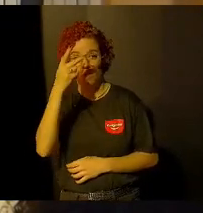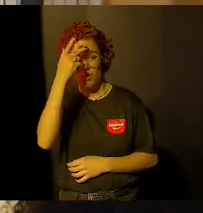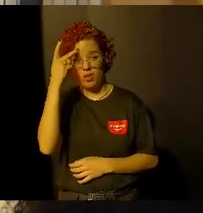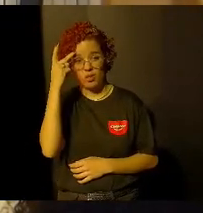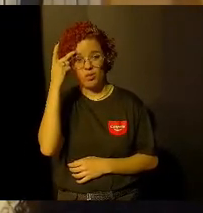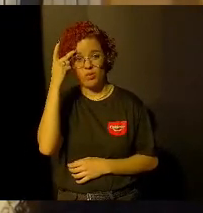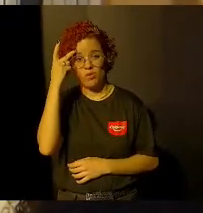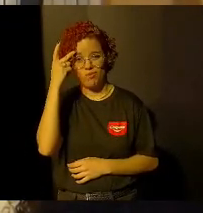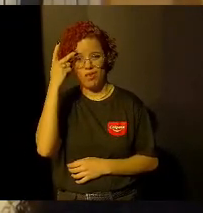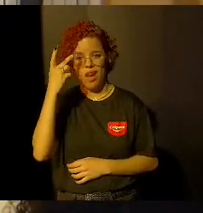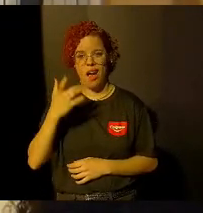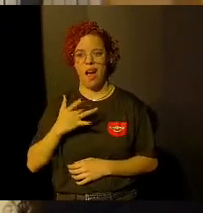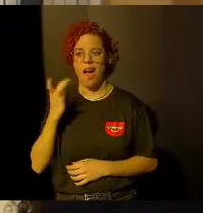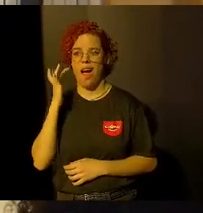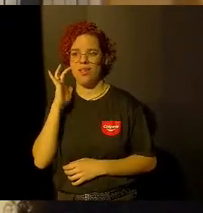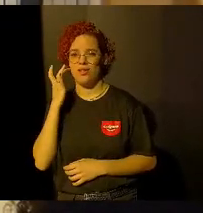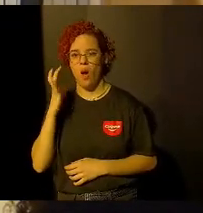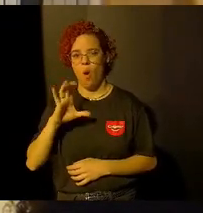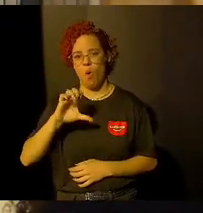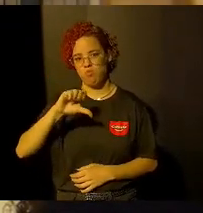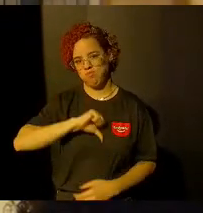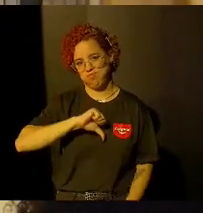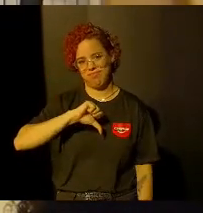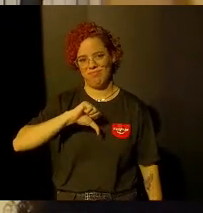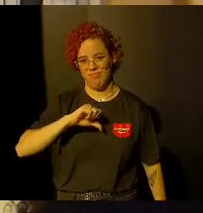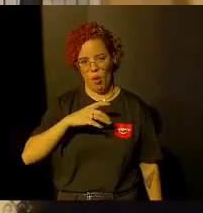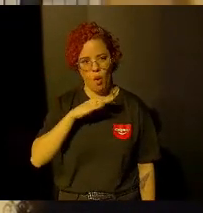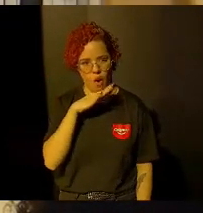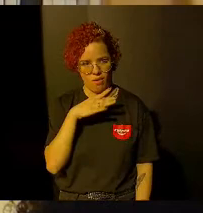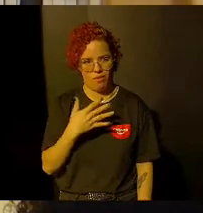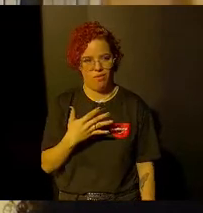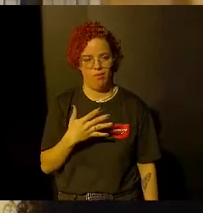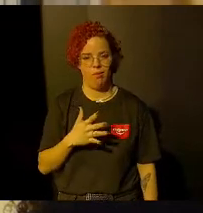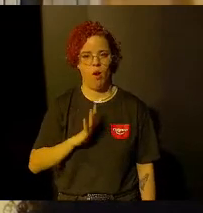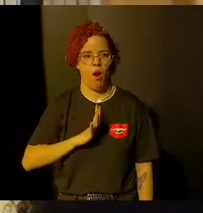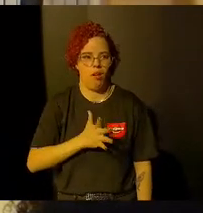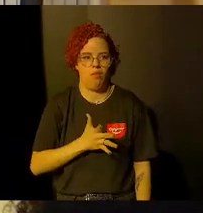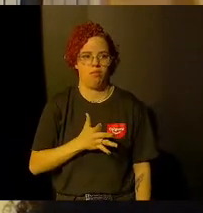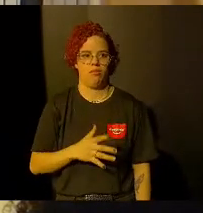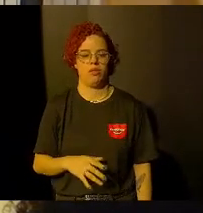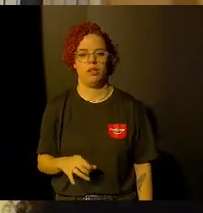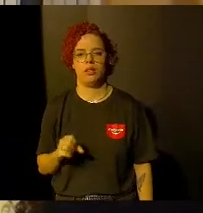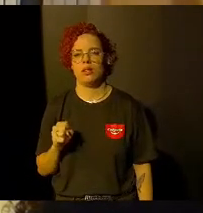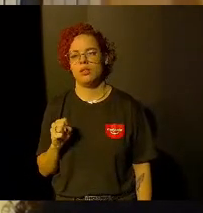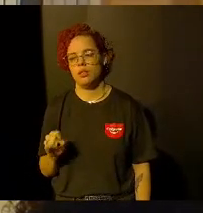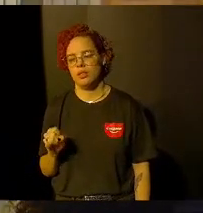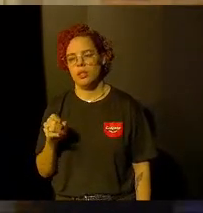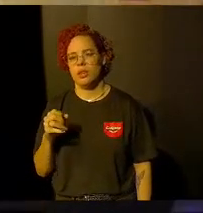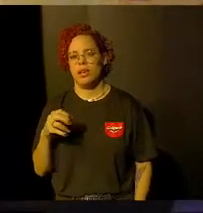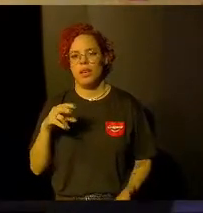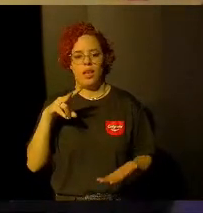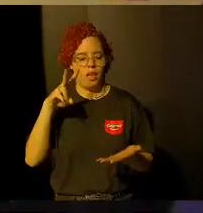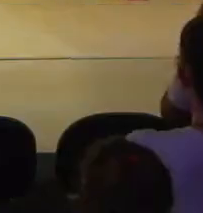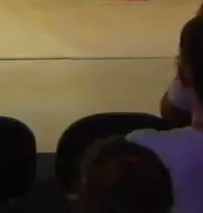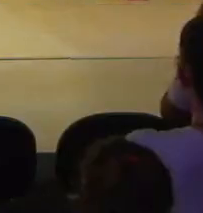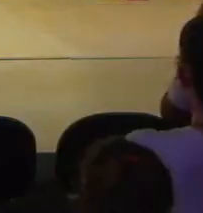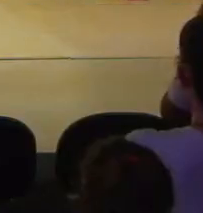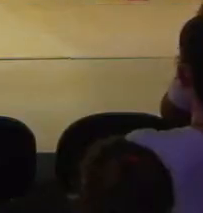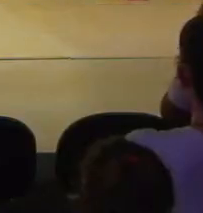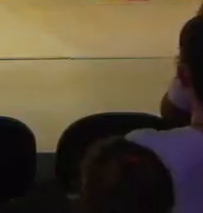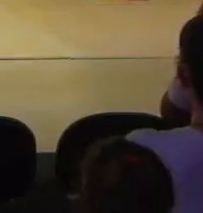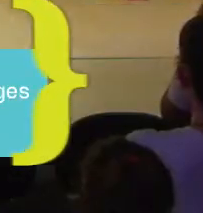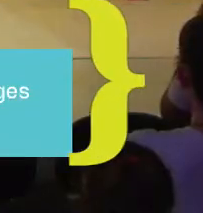vezes eu mesmo acho tá quando eu vou reler coisas que eu já publiquei eu ai como alguém publicou isso